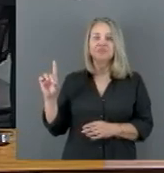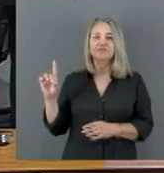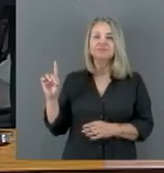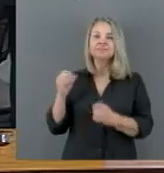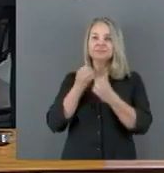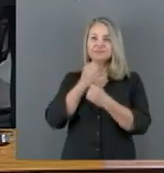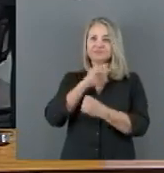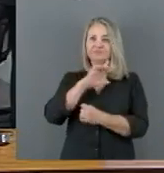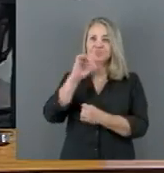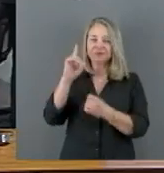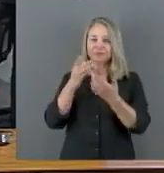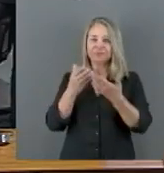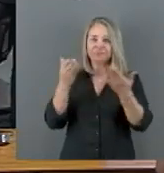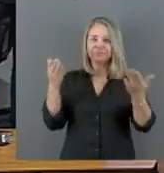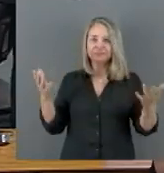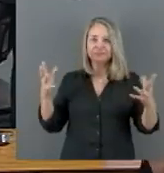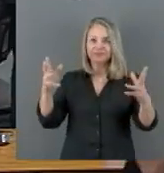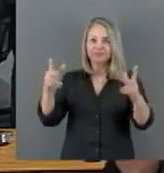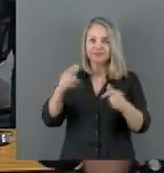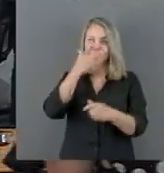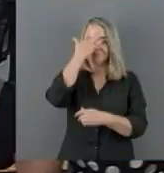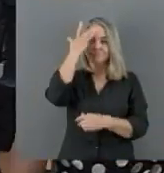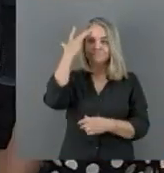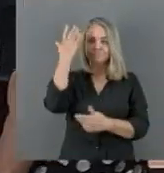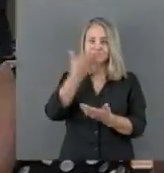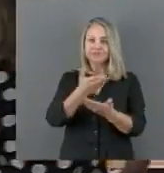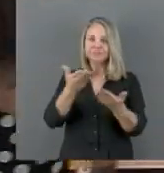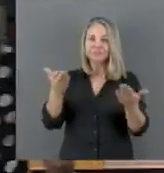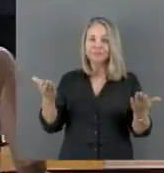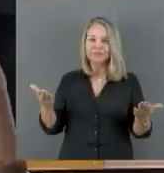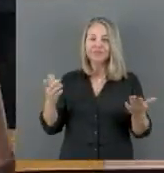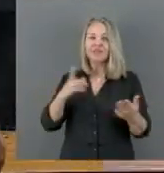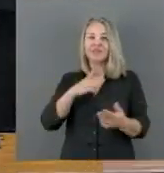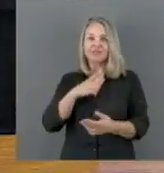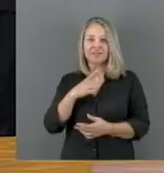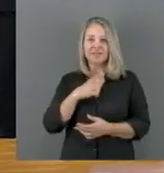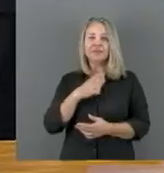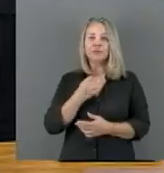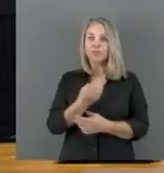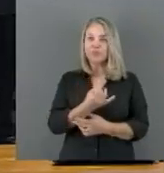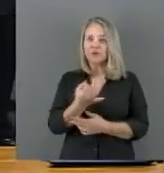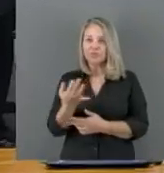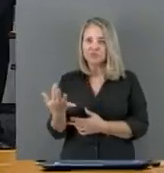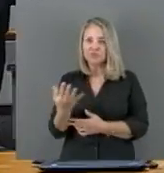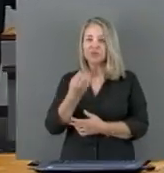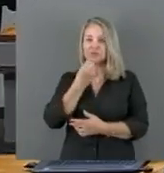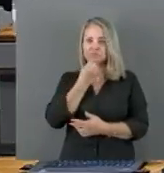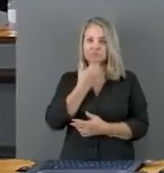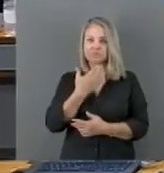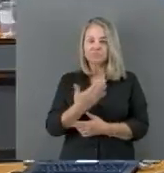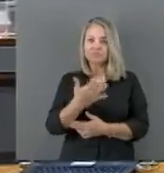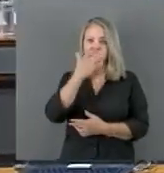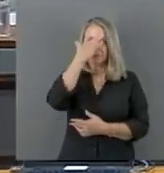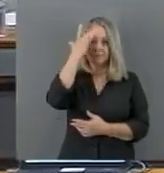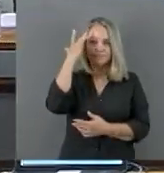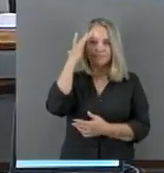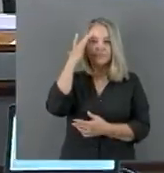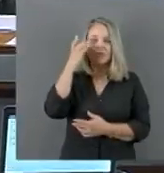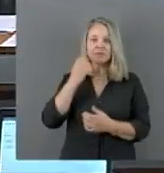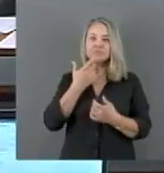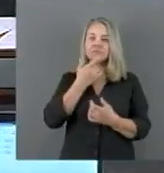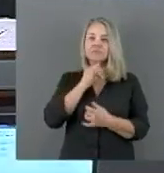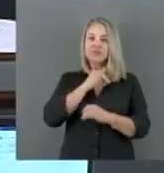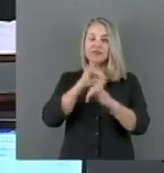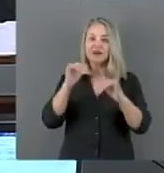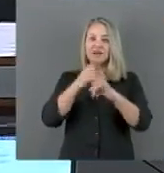Bom dia a todos e a todas. Havendo número regimental, declaro aberta